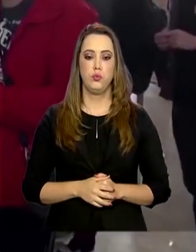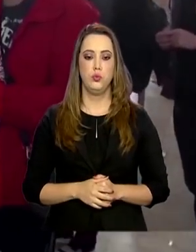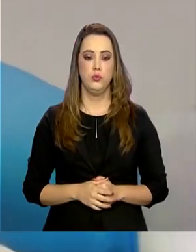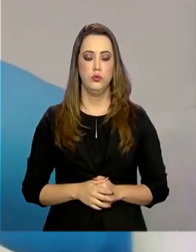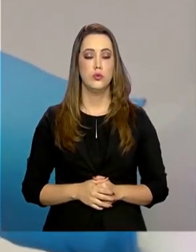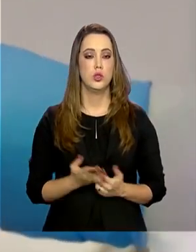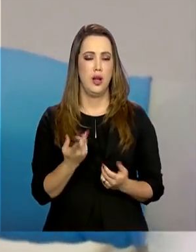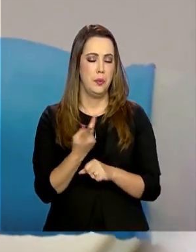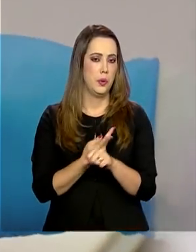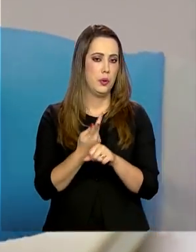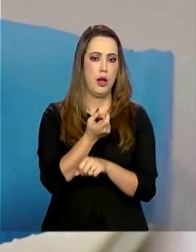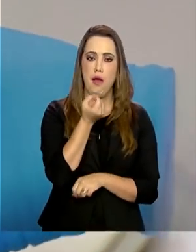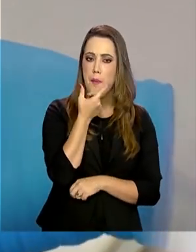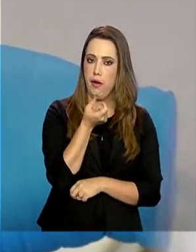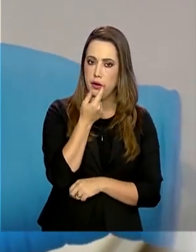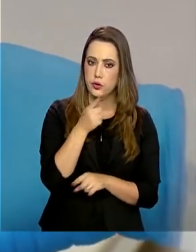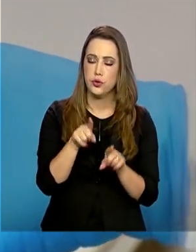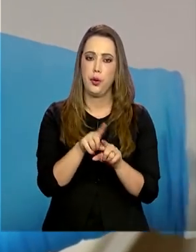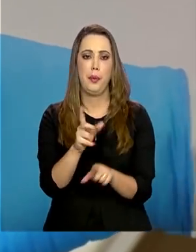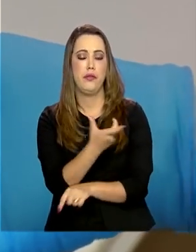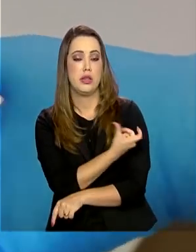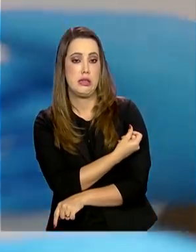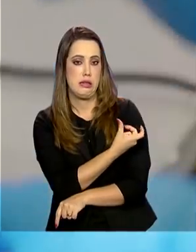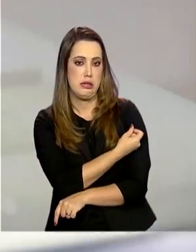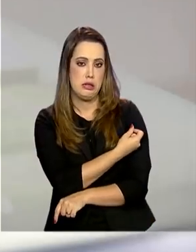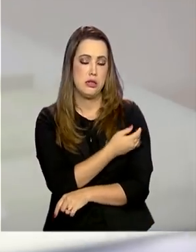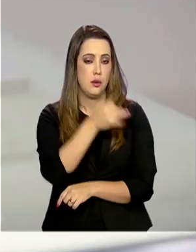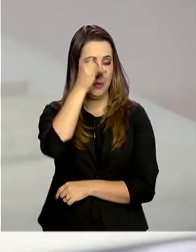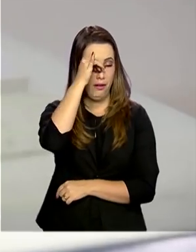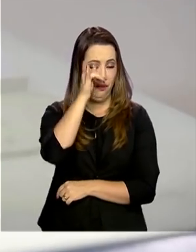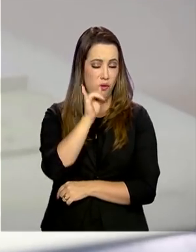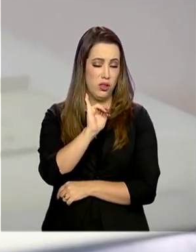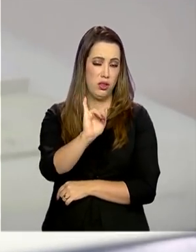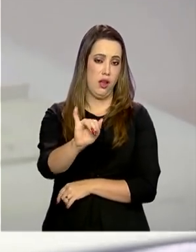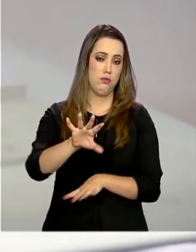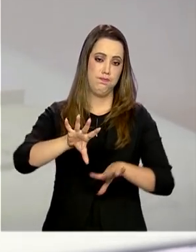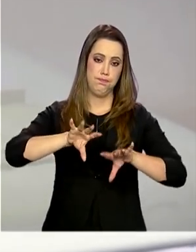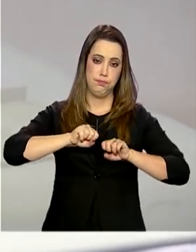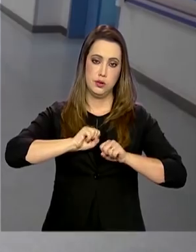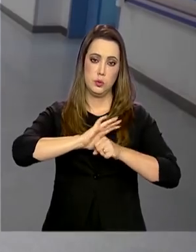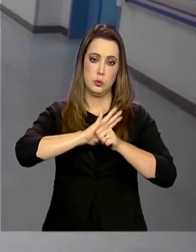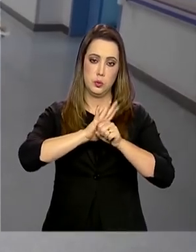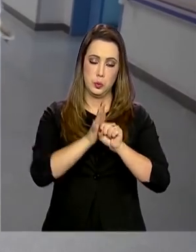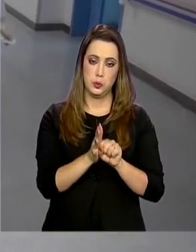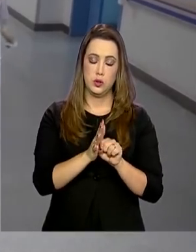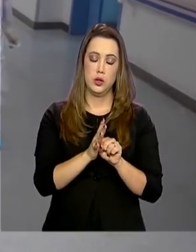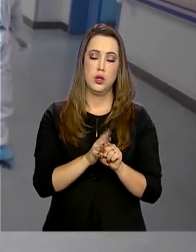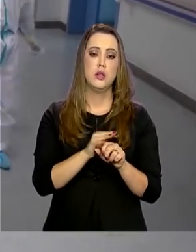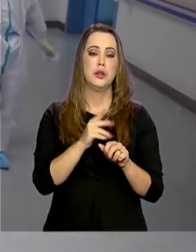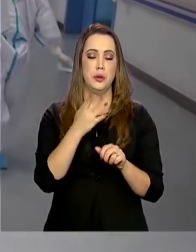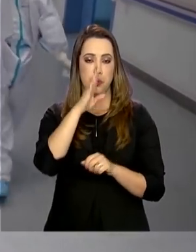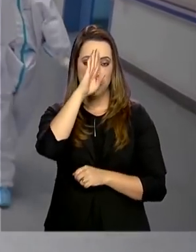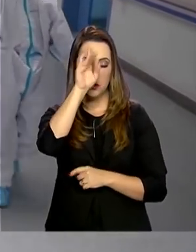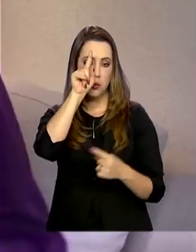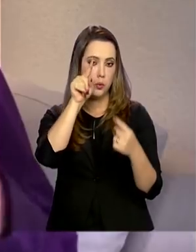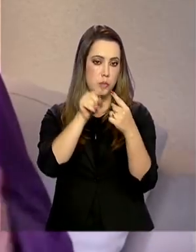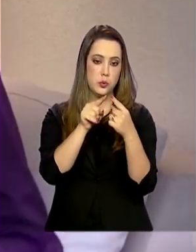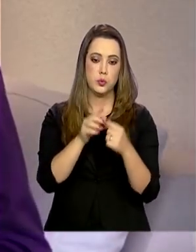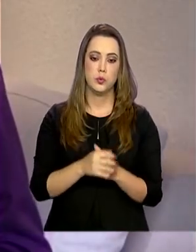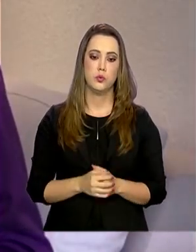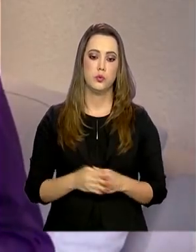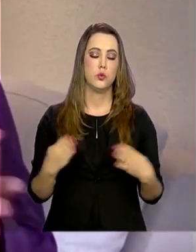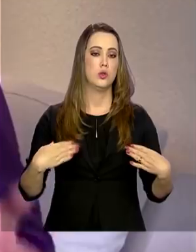a busca por medicamentos e vacinas que combatam a cor 2019 tornou-se prioridade